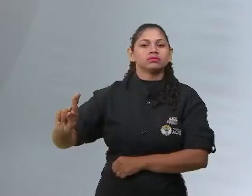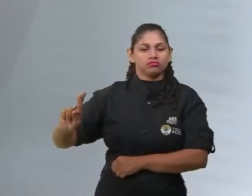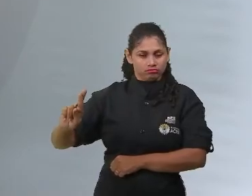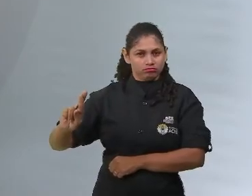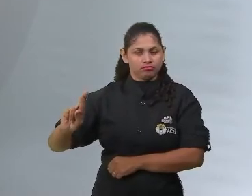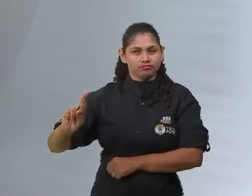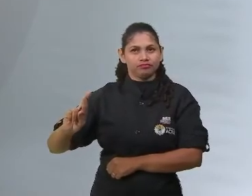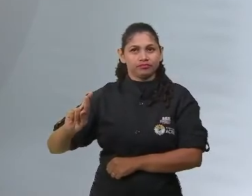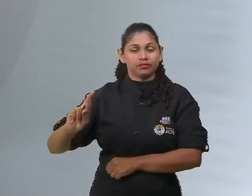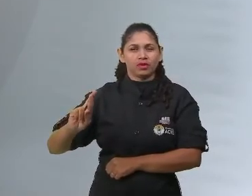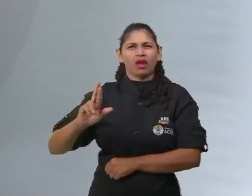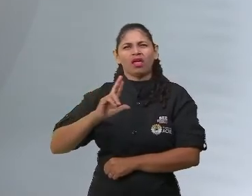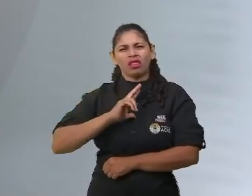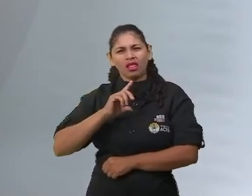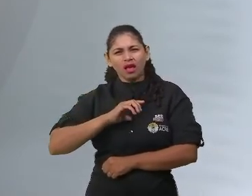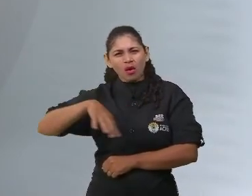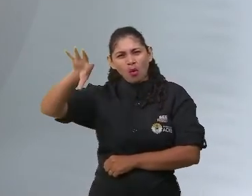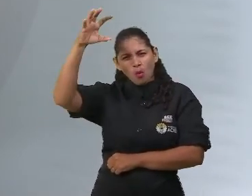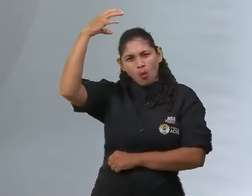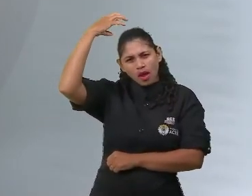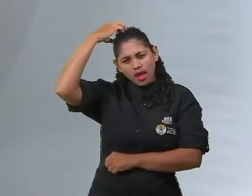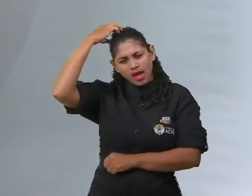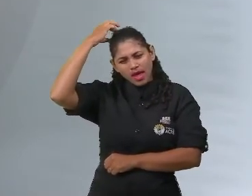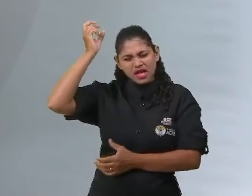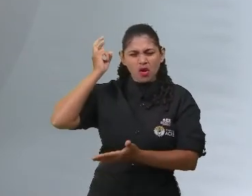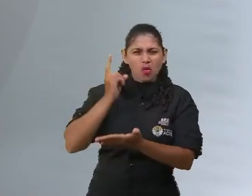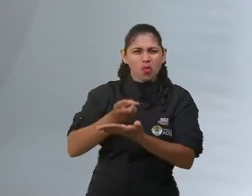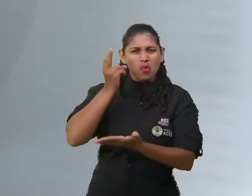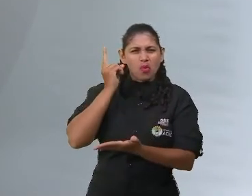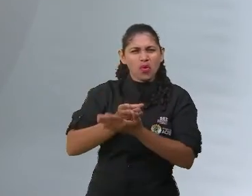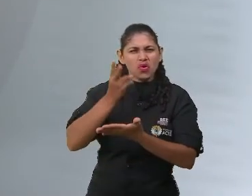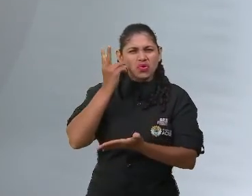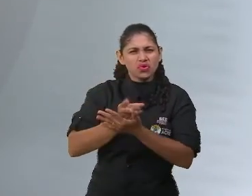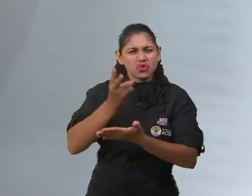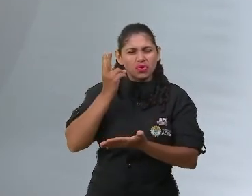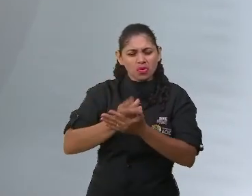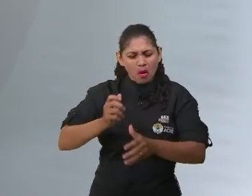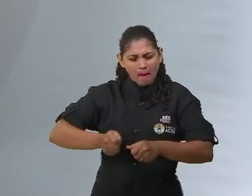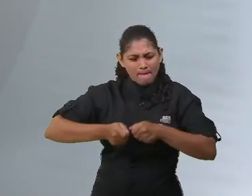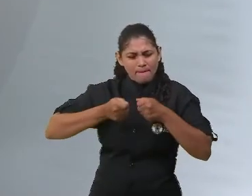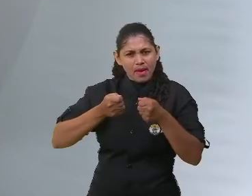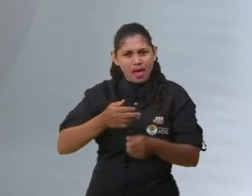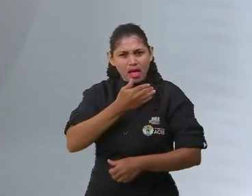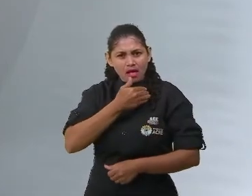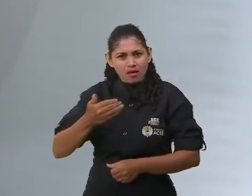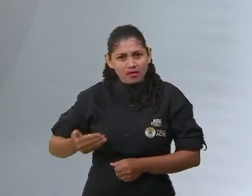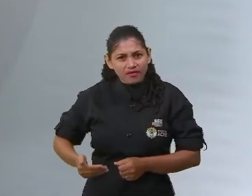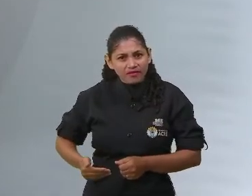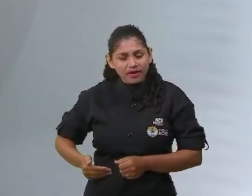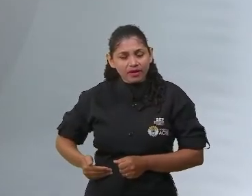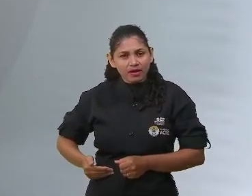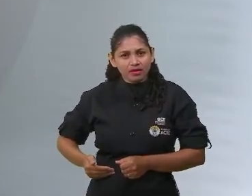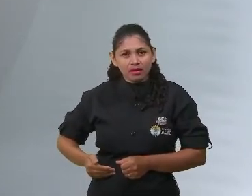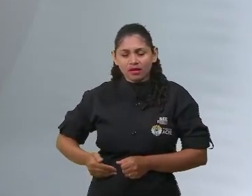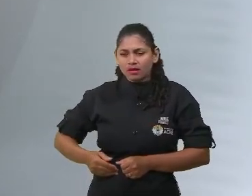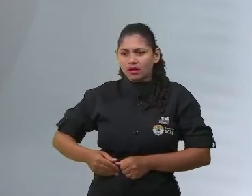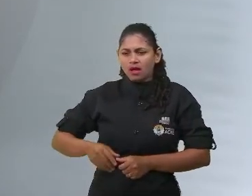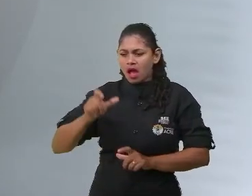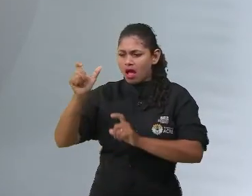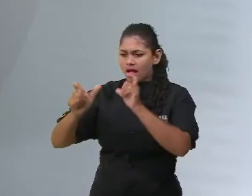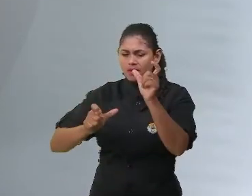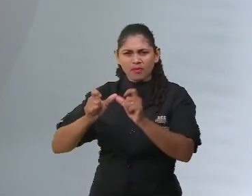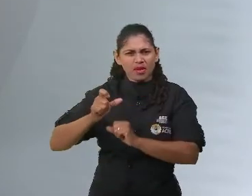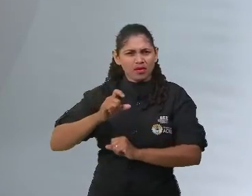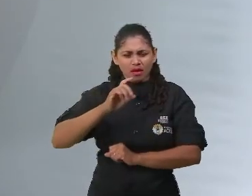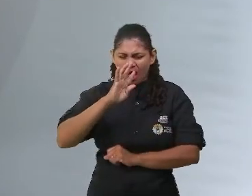está se perpetuando no poder e o povo não questionar, já é um resquício dessa mentalidade medieval. Então, o